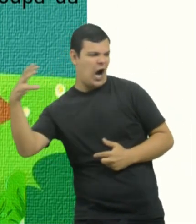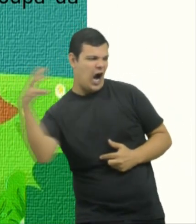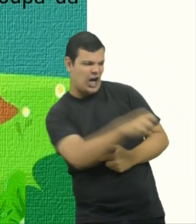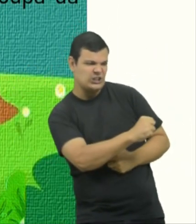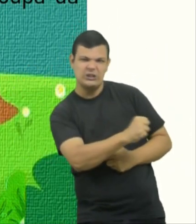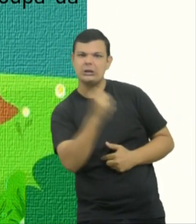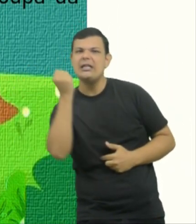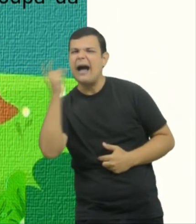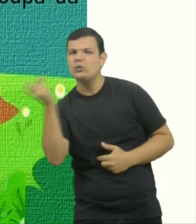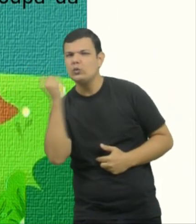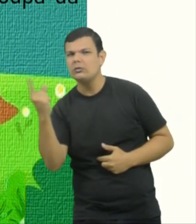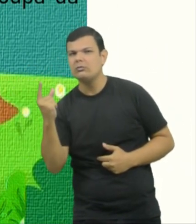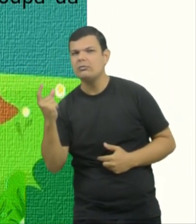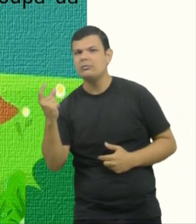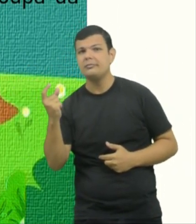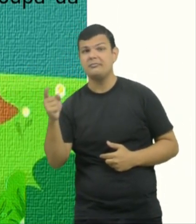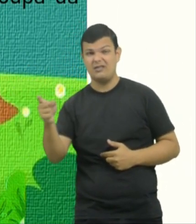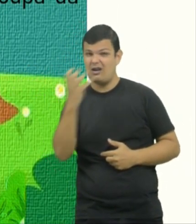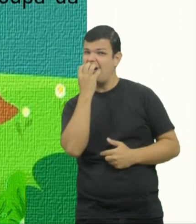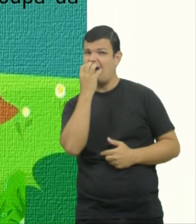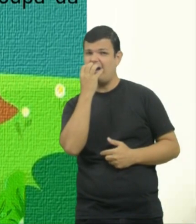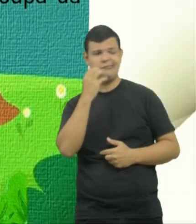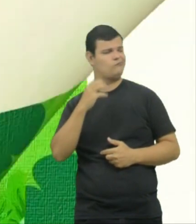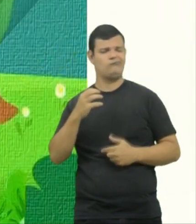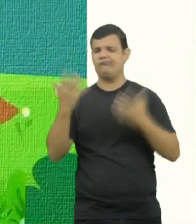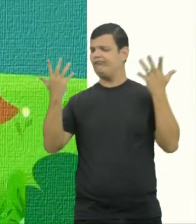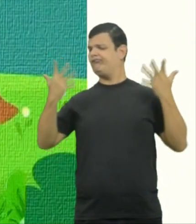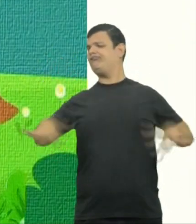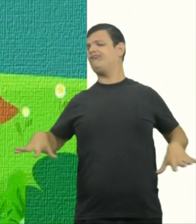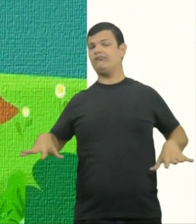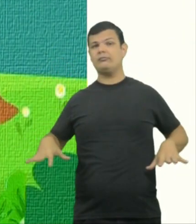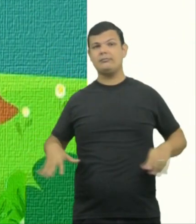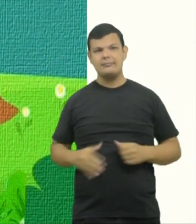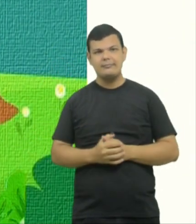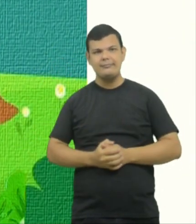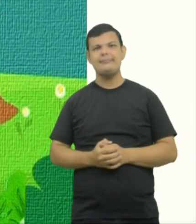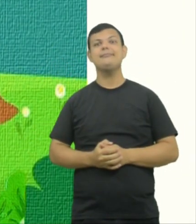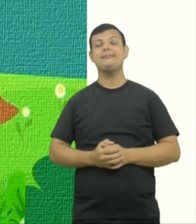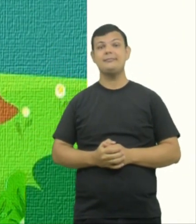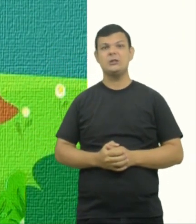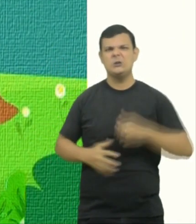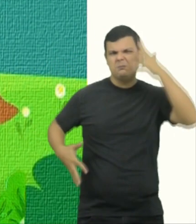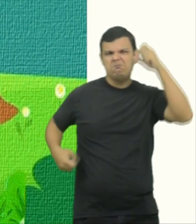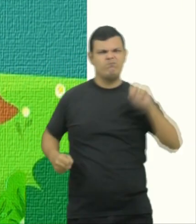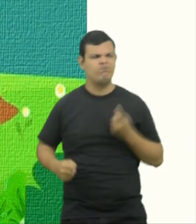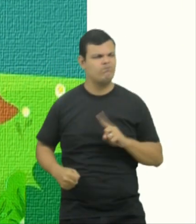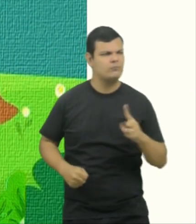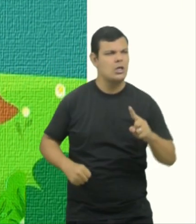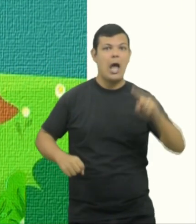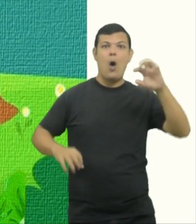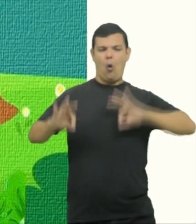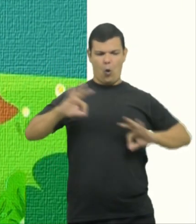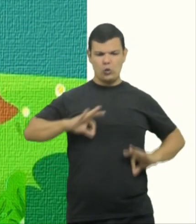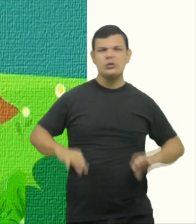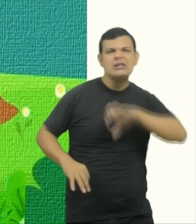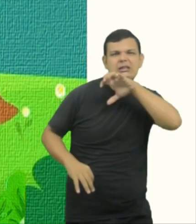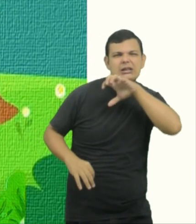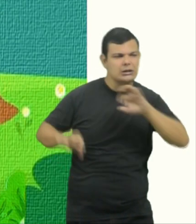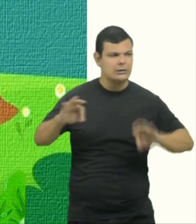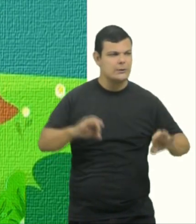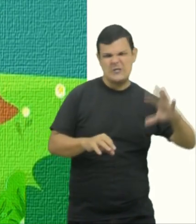atender. O macaco foi até o gato pedir a ele que comesse o rato. O gato não fez conta dele.